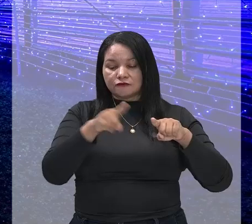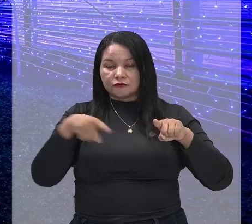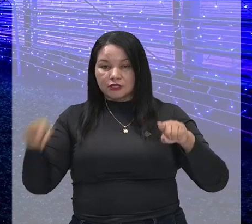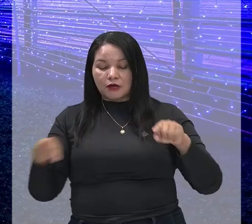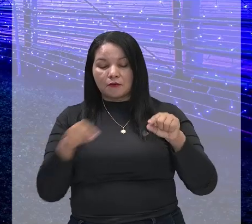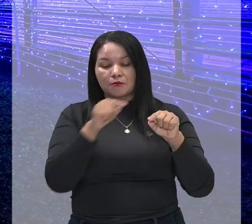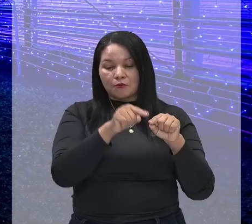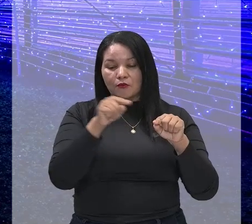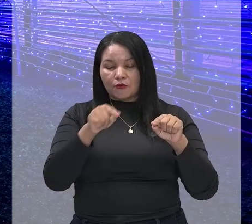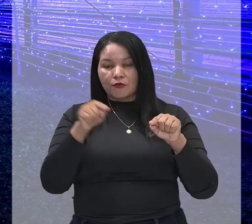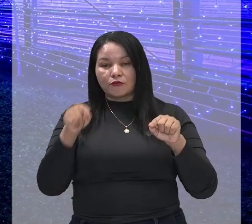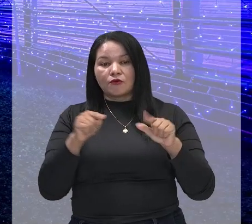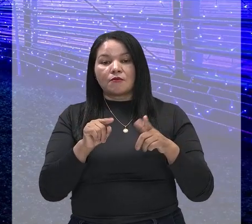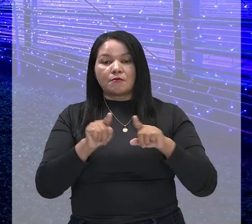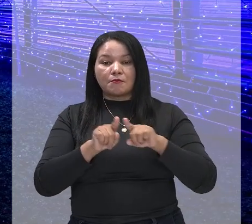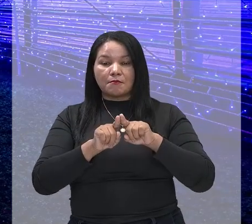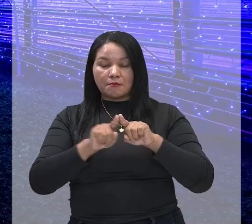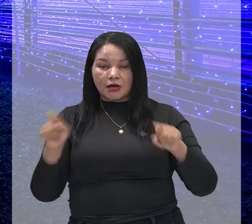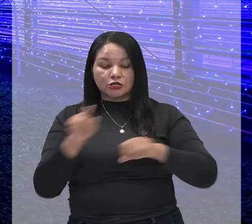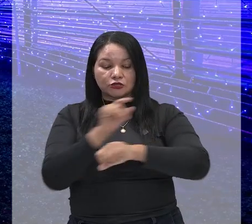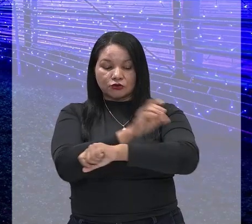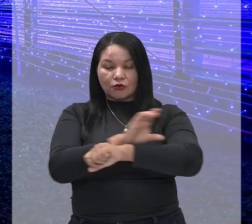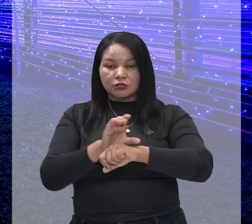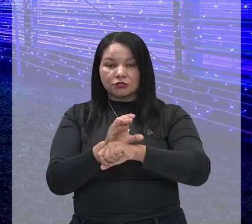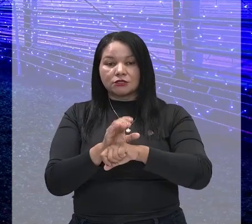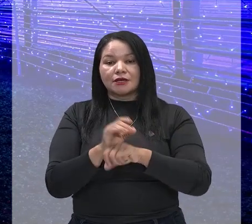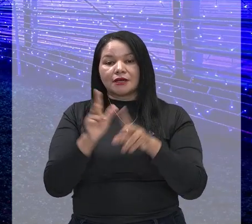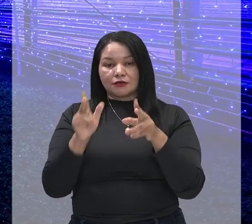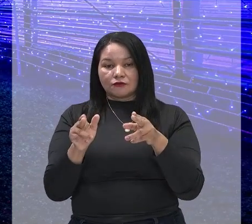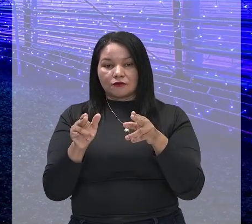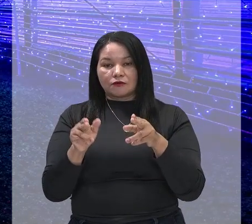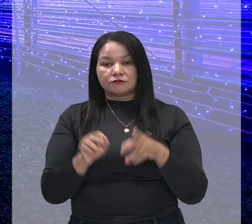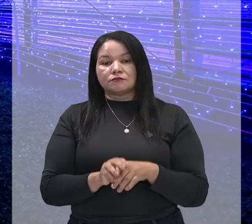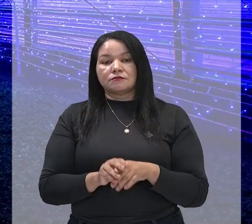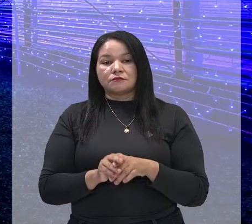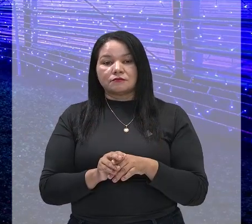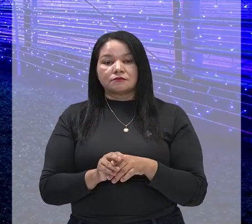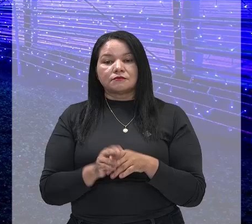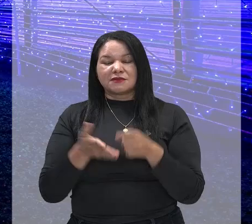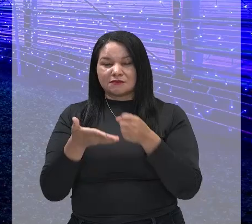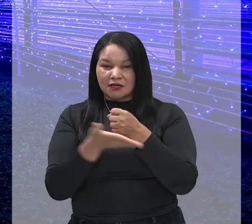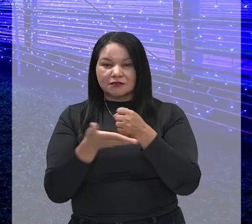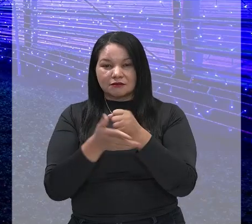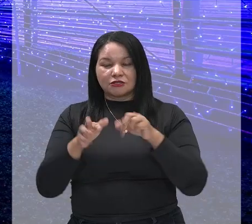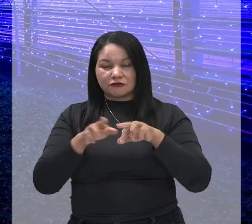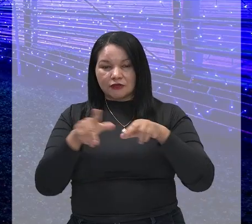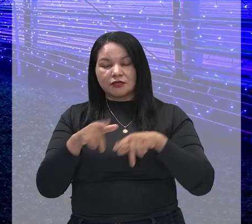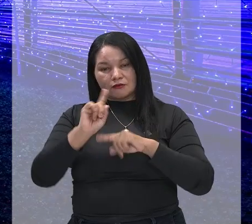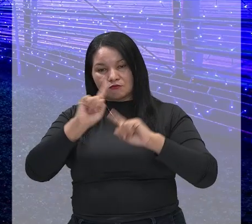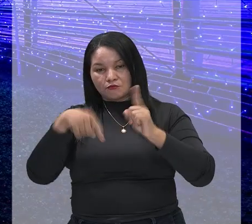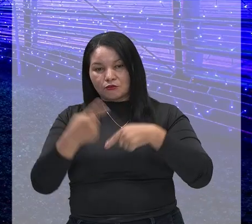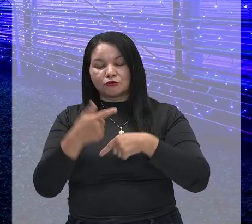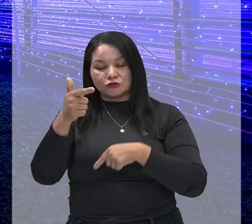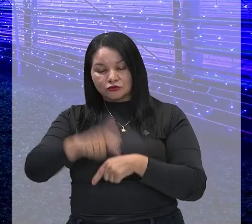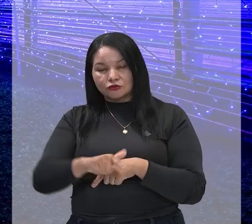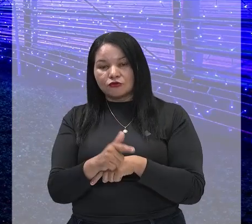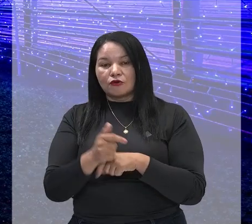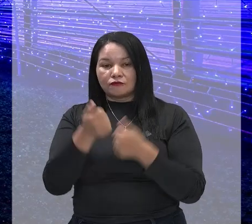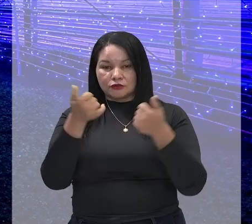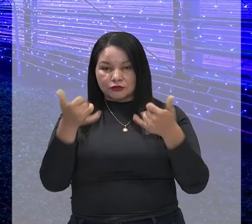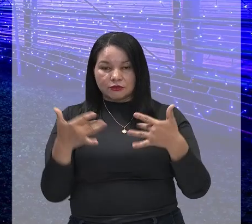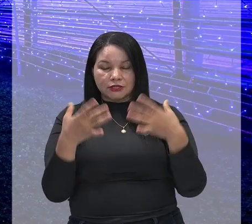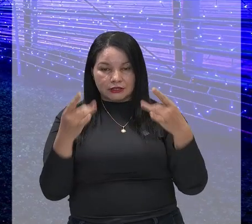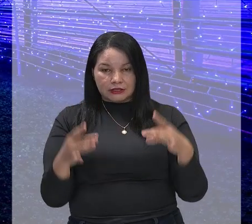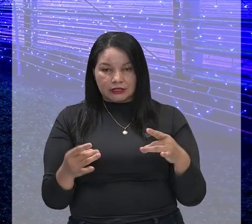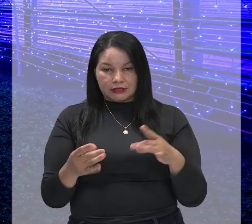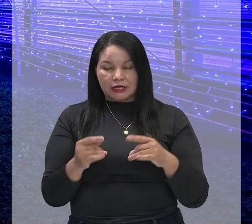elétrica será igual, certo? Então, basicamente é essa a diferença. Daqui a pouco eu repito isso e vai reforçar para você essa